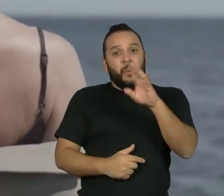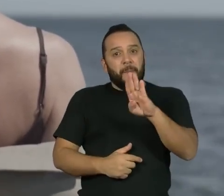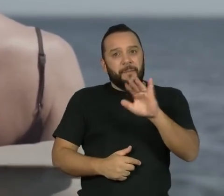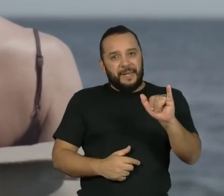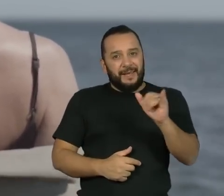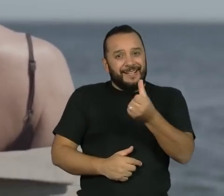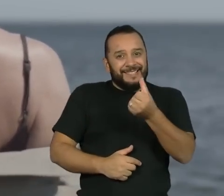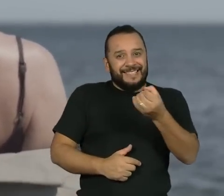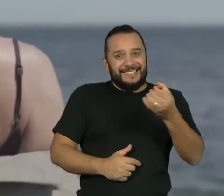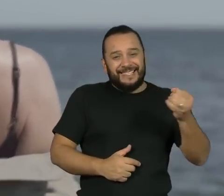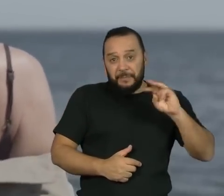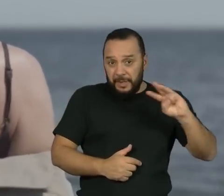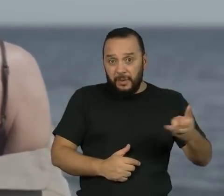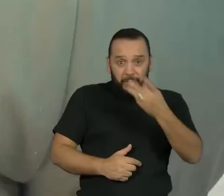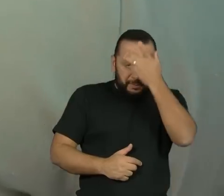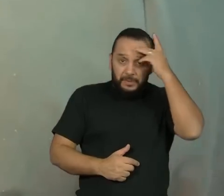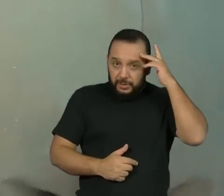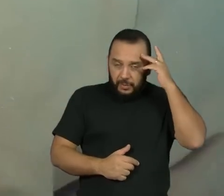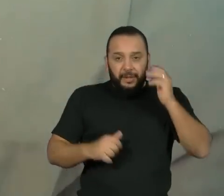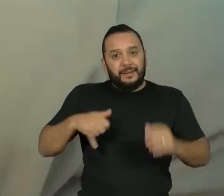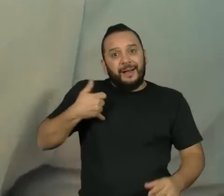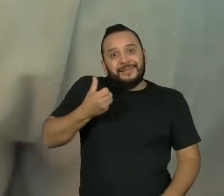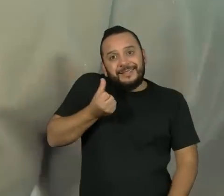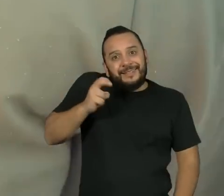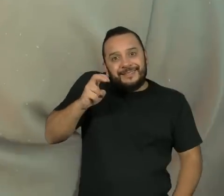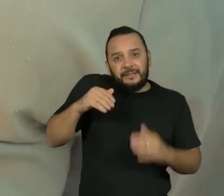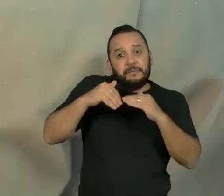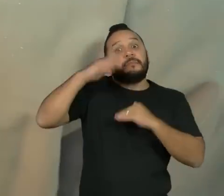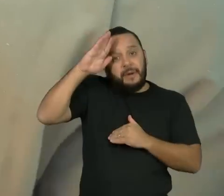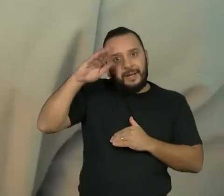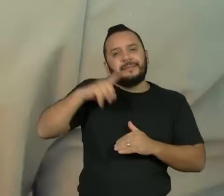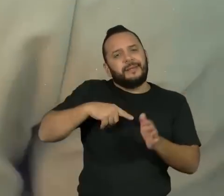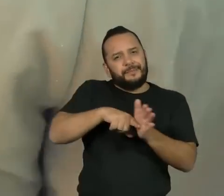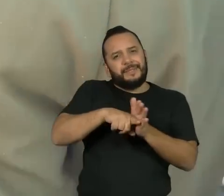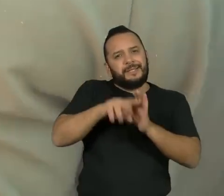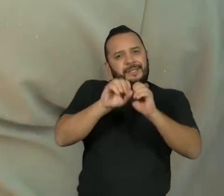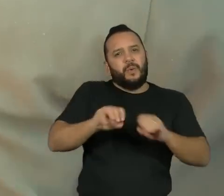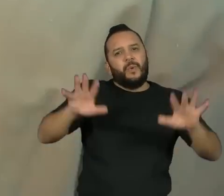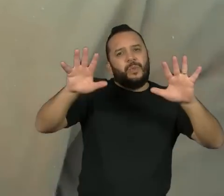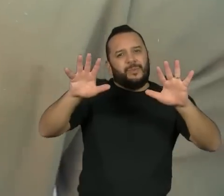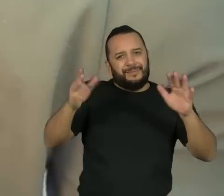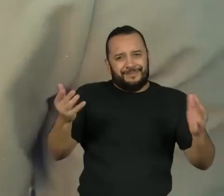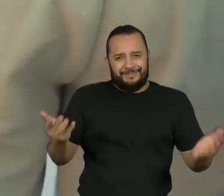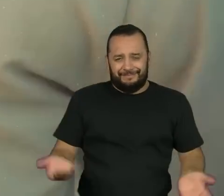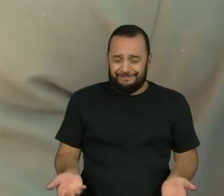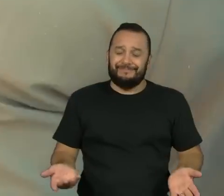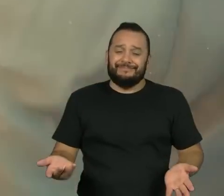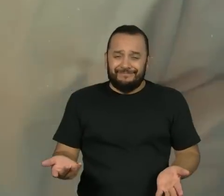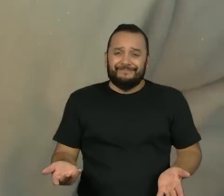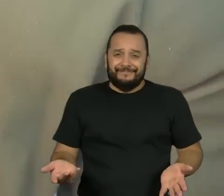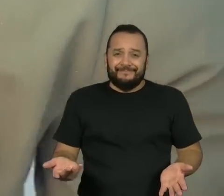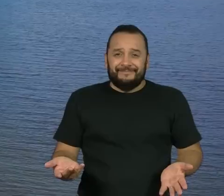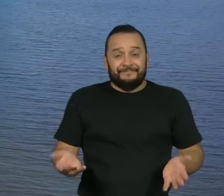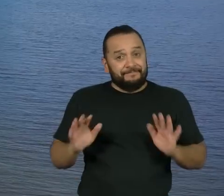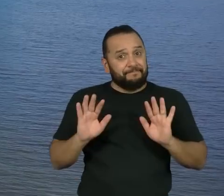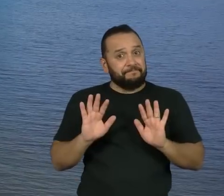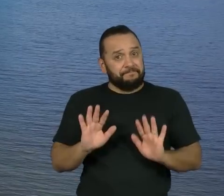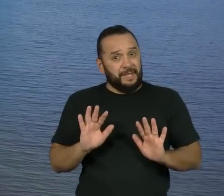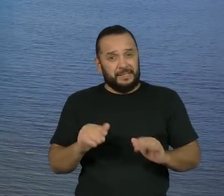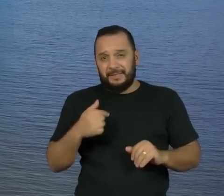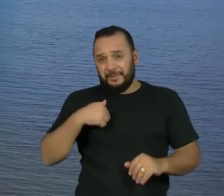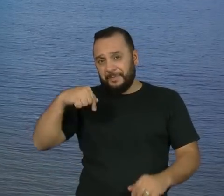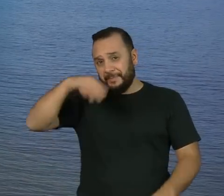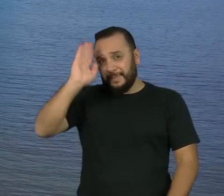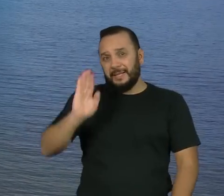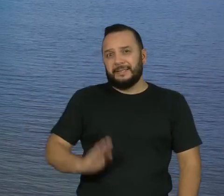pessoas com mais de 65 anos no planeta, segundo a ONU. O